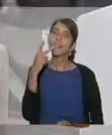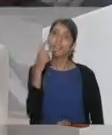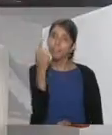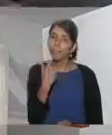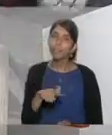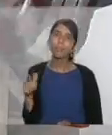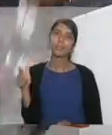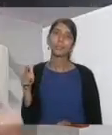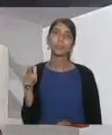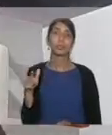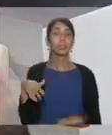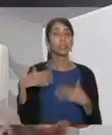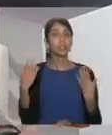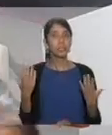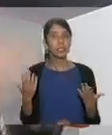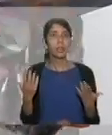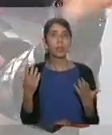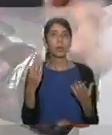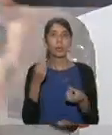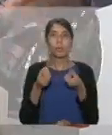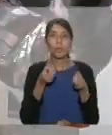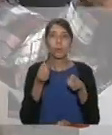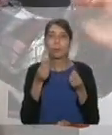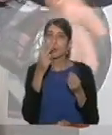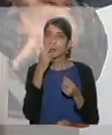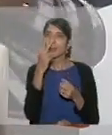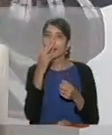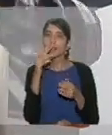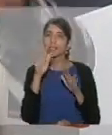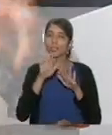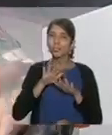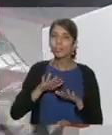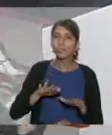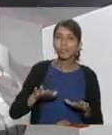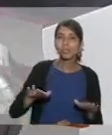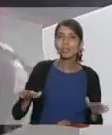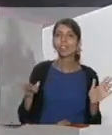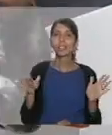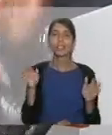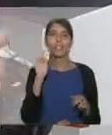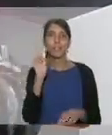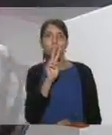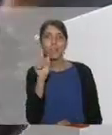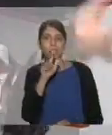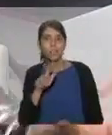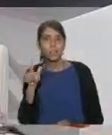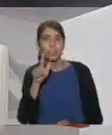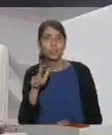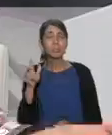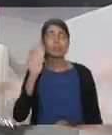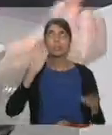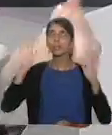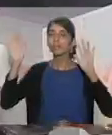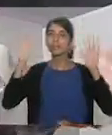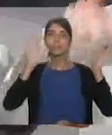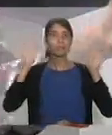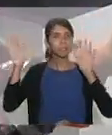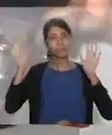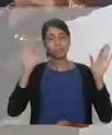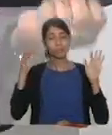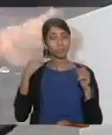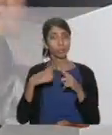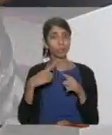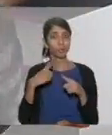eu falando de outra forma. Então, quer dizer, essa coisa minha meio de devagar e entrar nesses universos. Por isso que eu escrevo muita